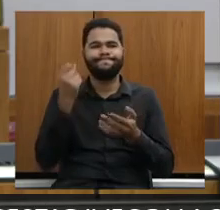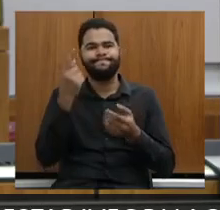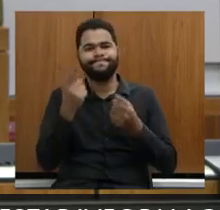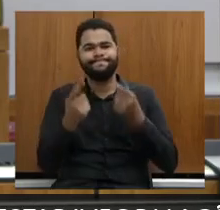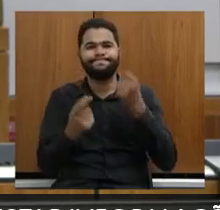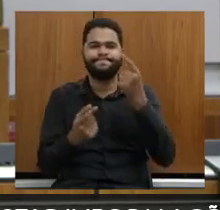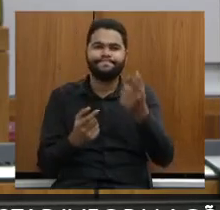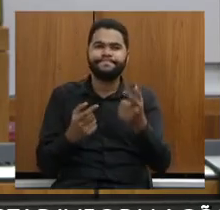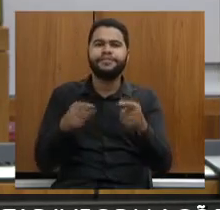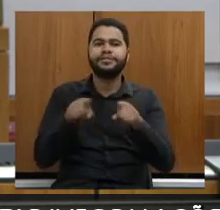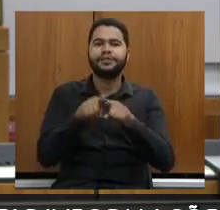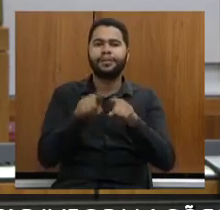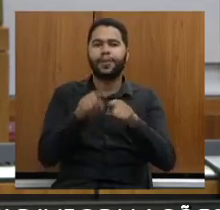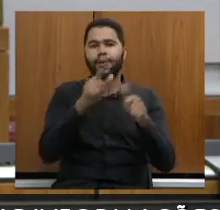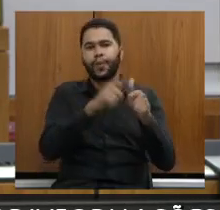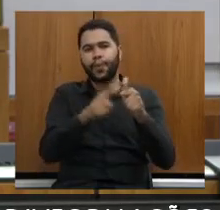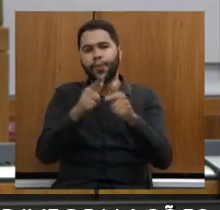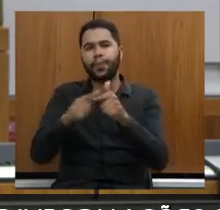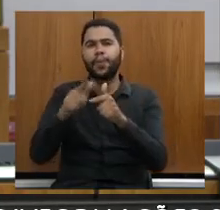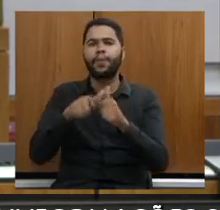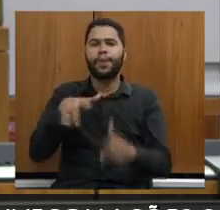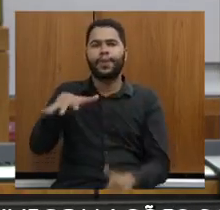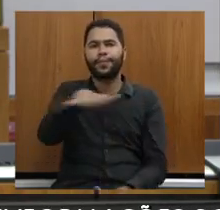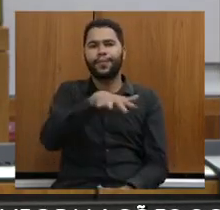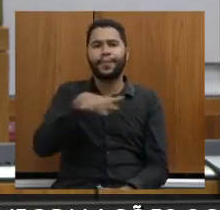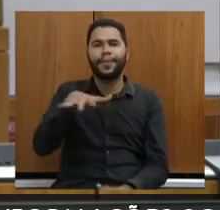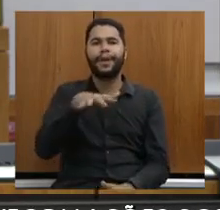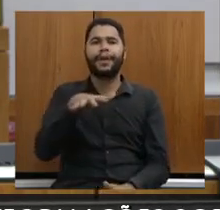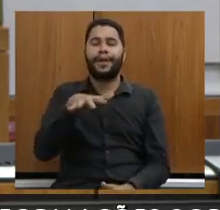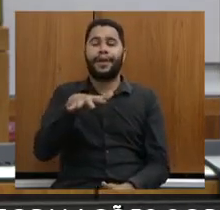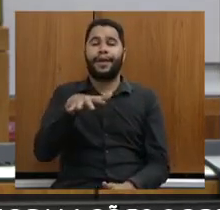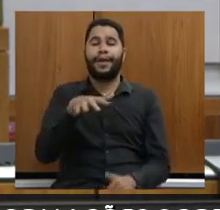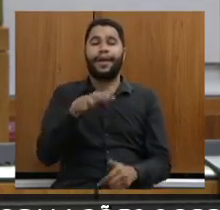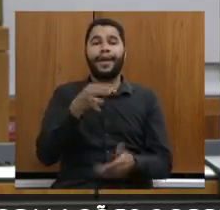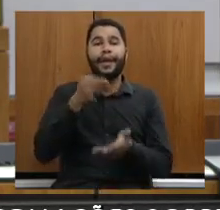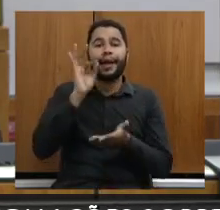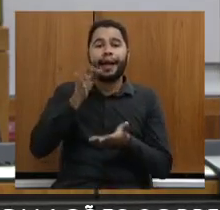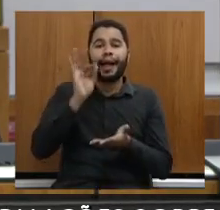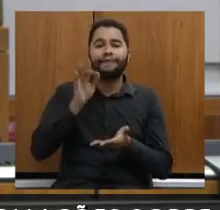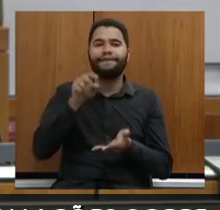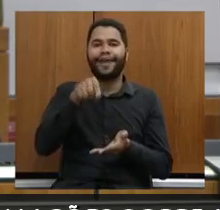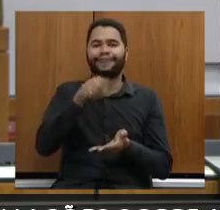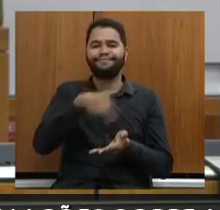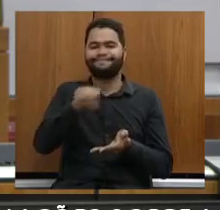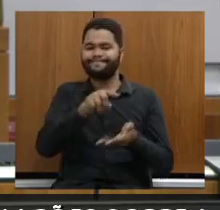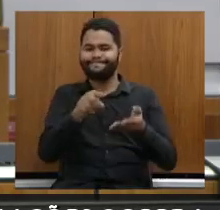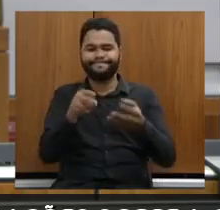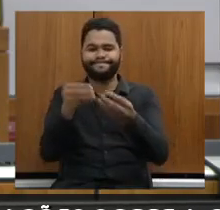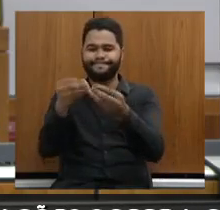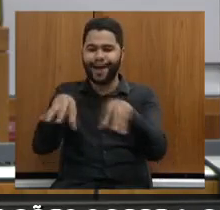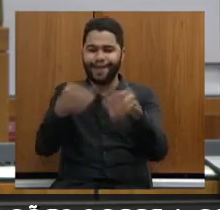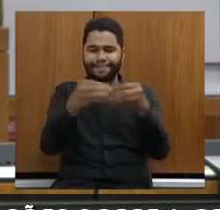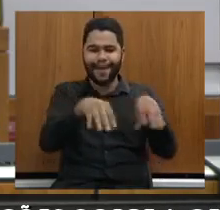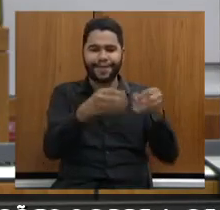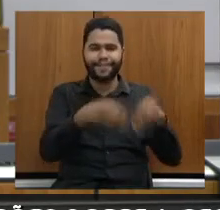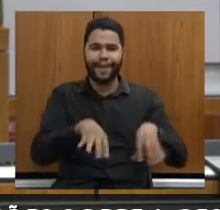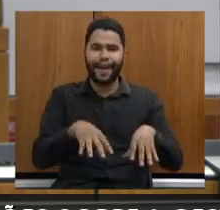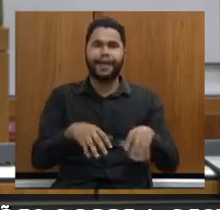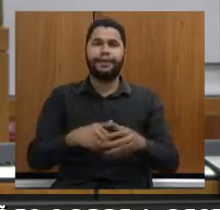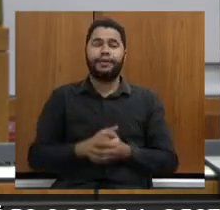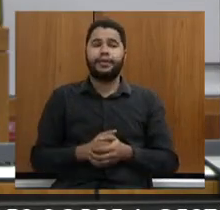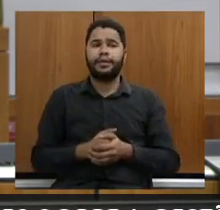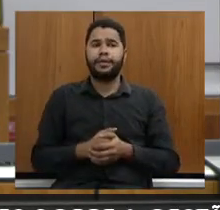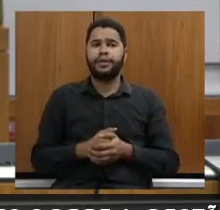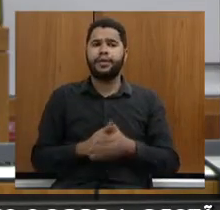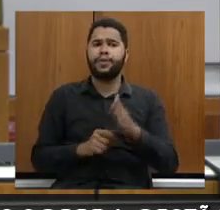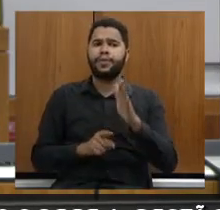nós se vemos em grande parte dentro das lavouras de café prejudicados né eu perguntaria